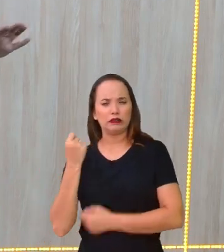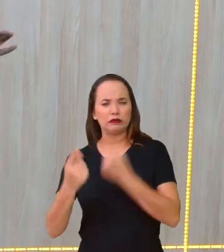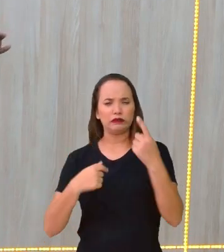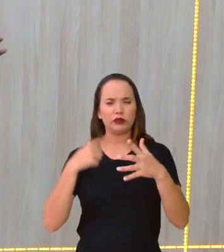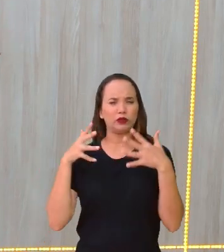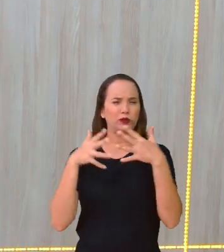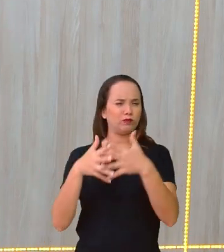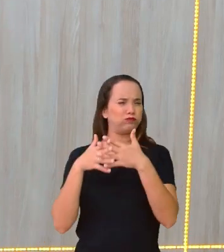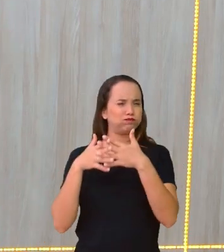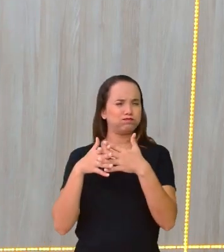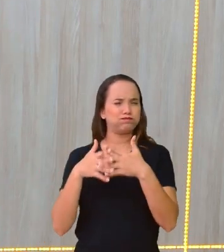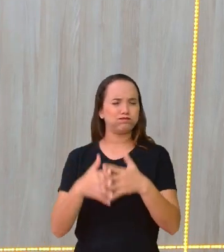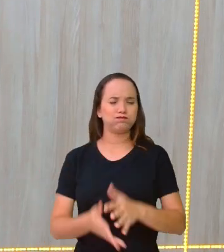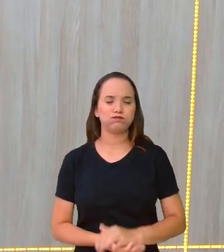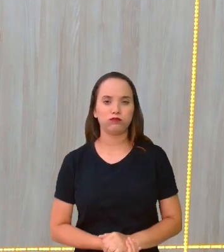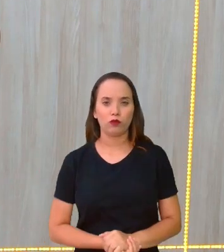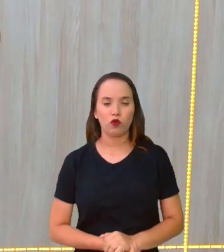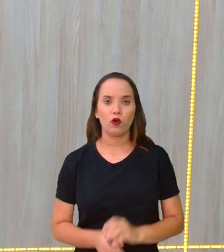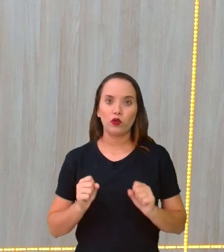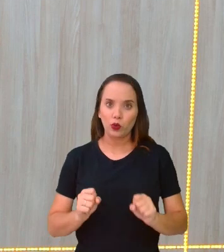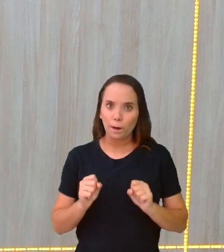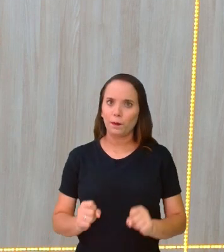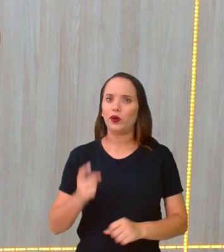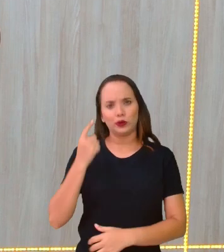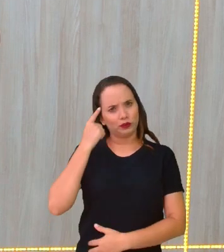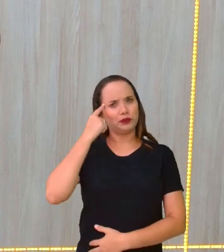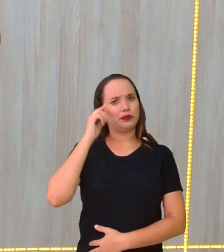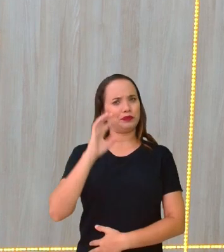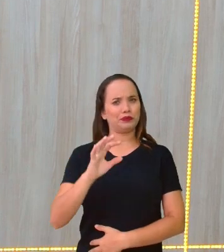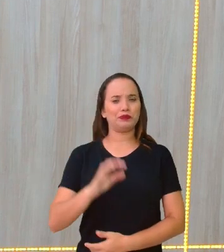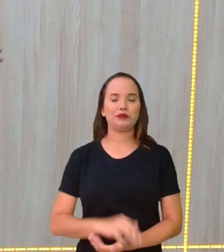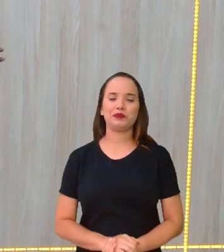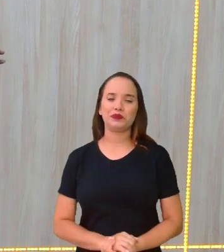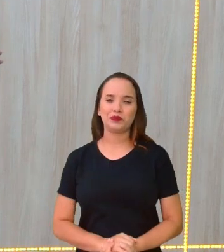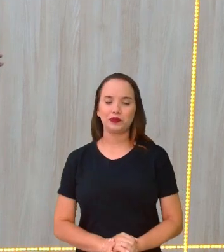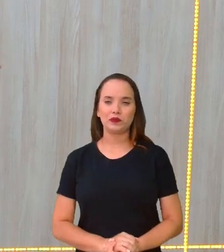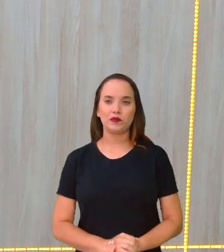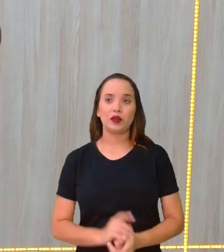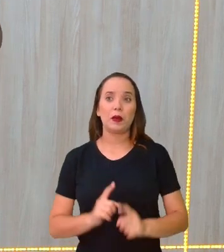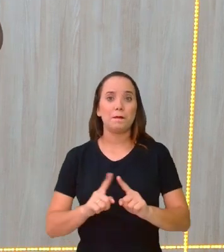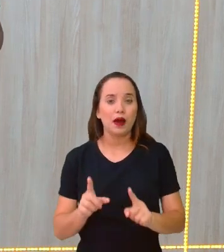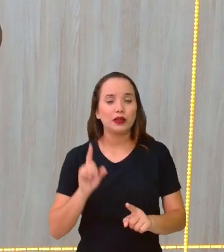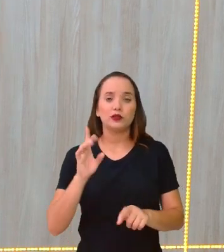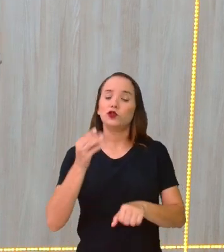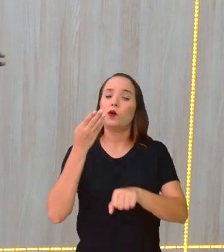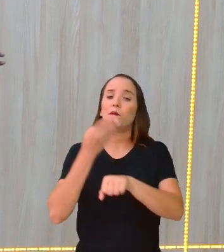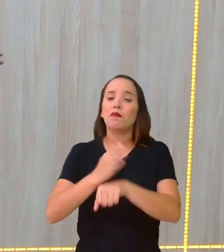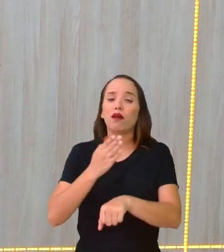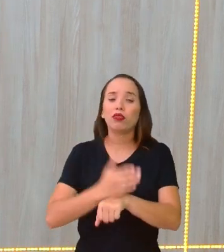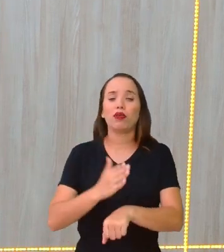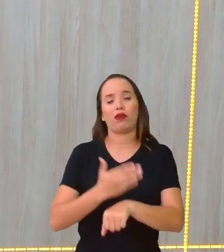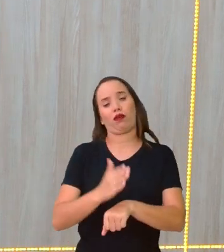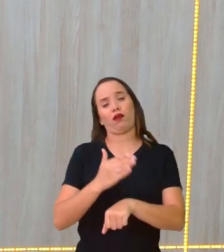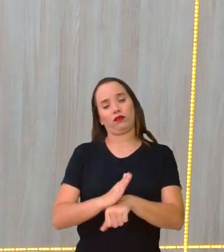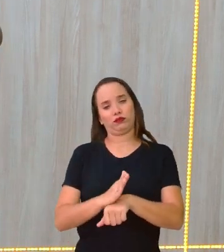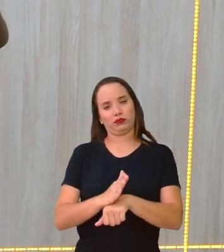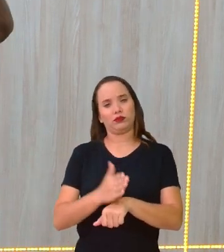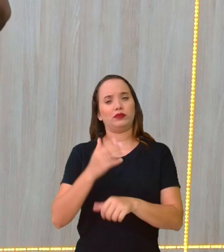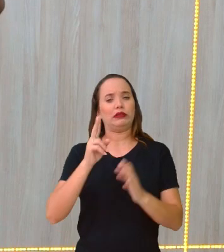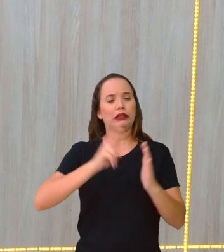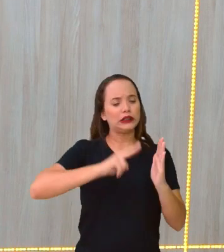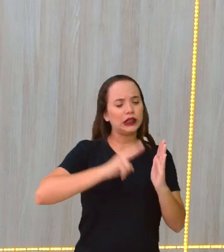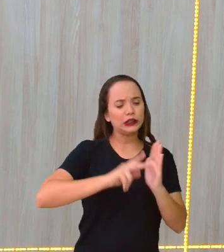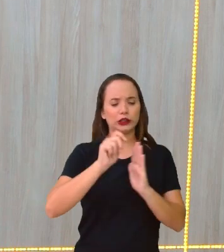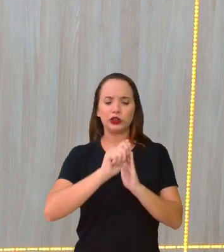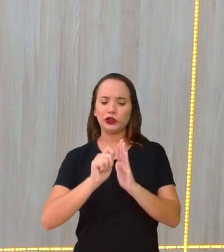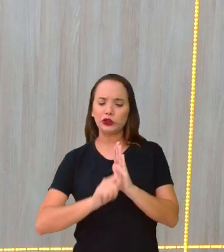cabeça confunde. Você pode pensar isso. Mas é exercitando, é lendo e escrevendo as palavras que você